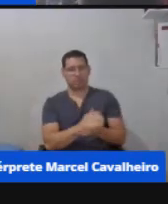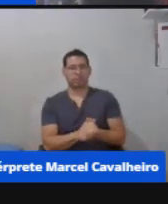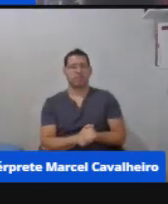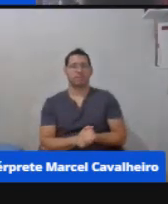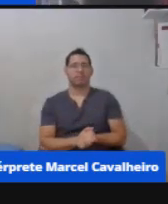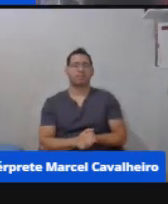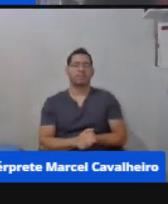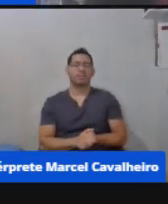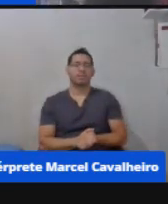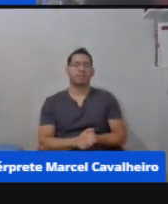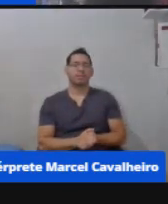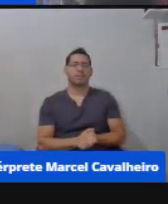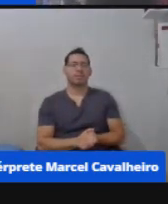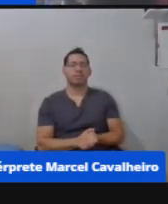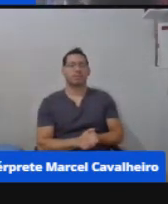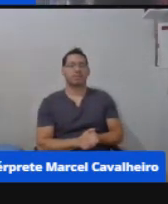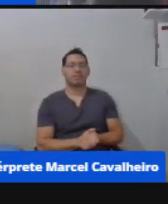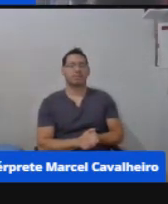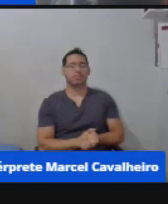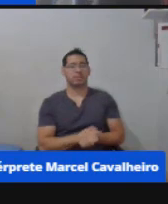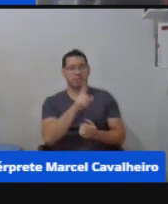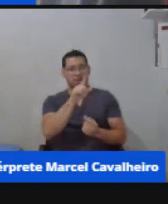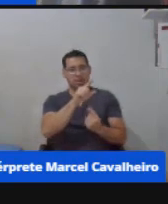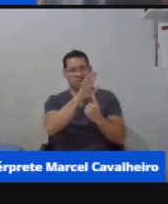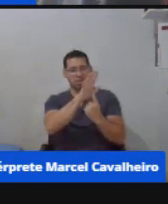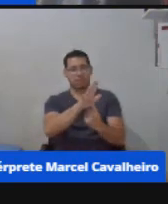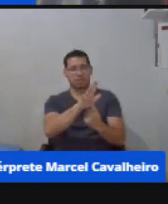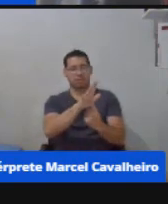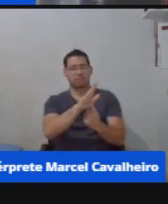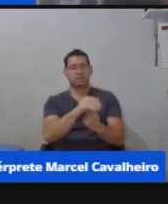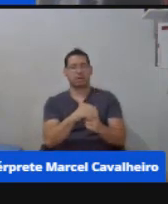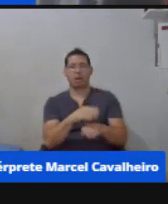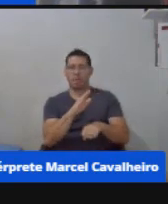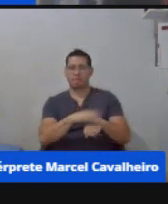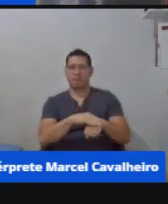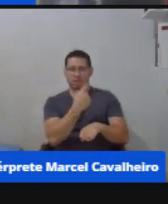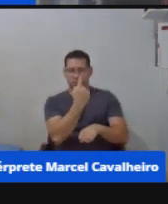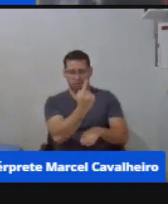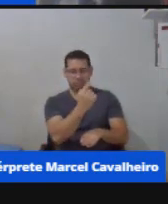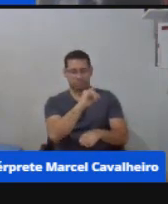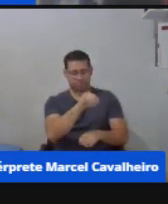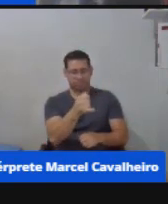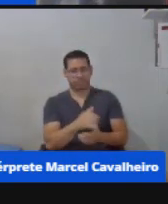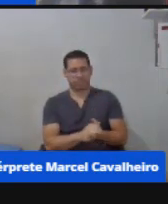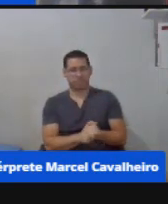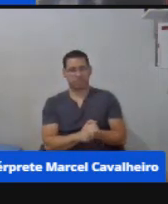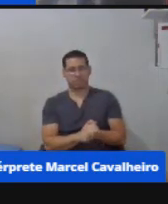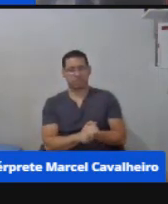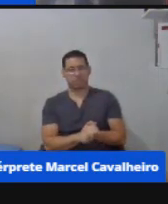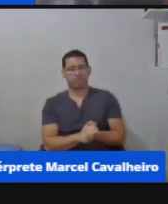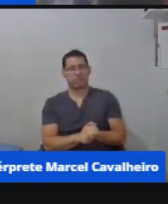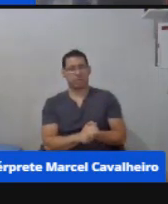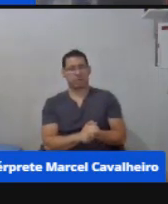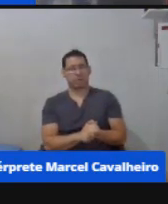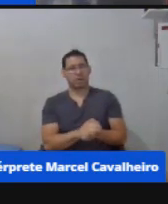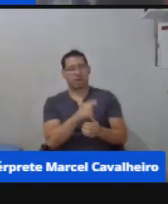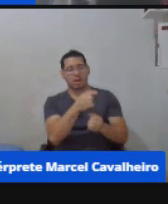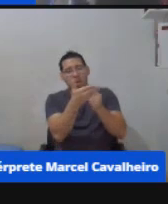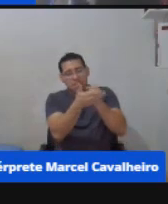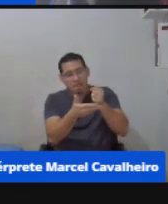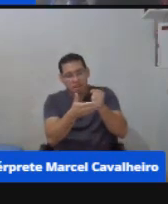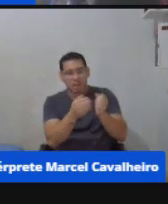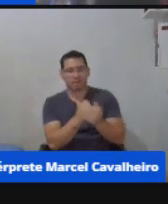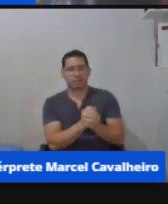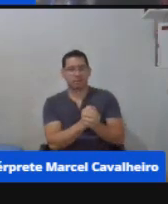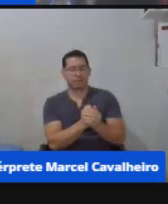CGEF06LP02S, né? Ela aparece mais de uma vez como uma habilidade de pré-requisito em relação